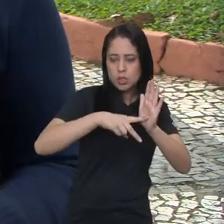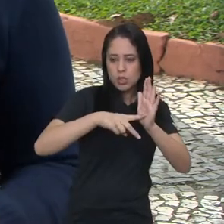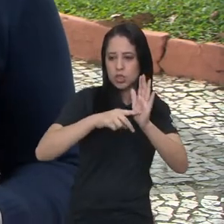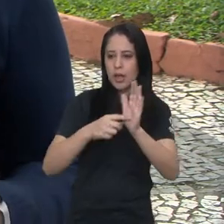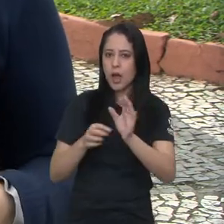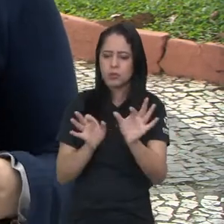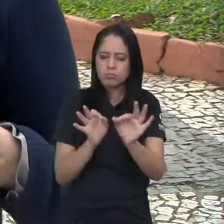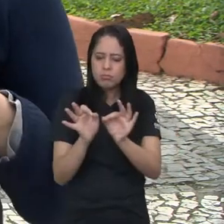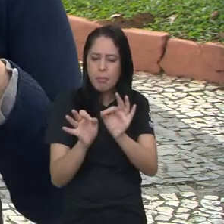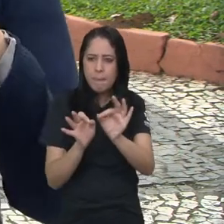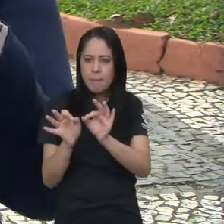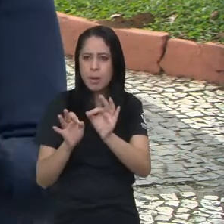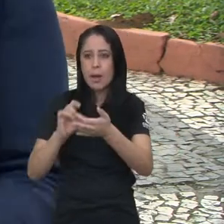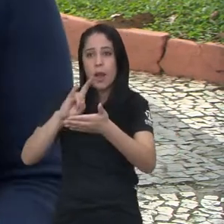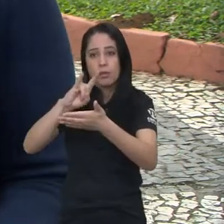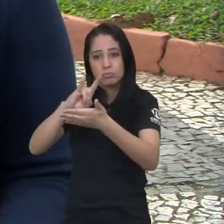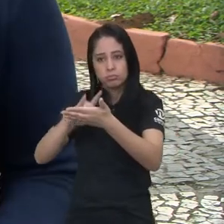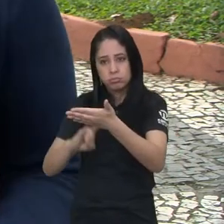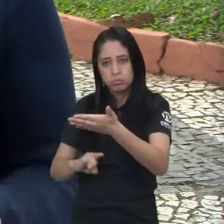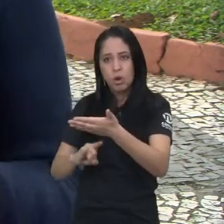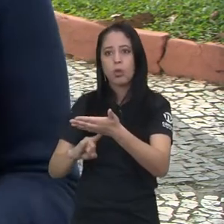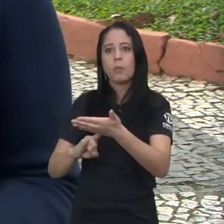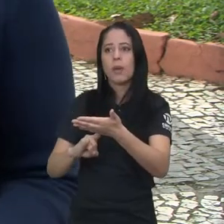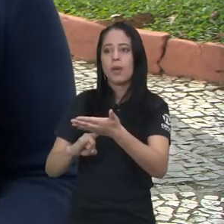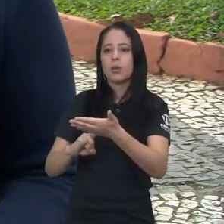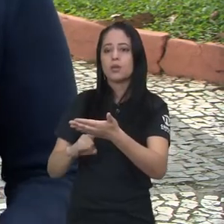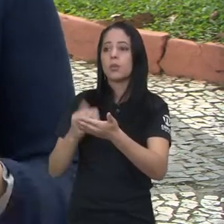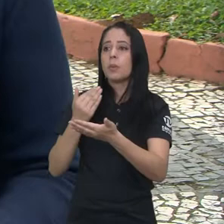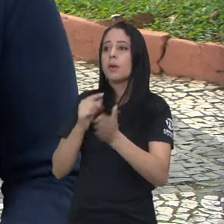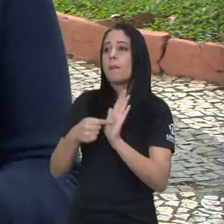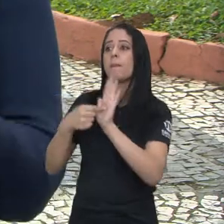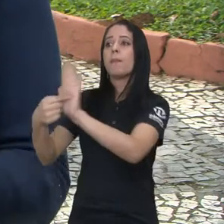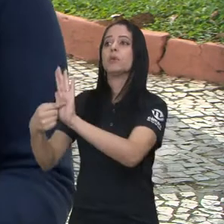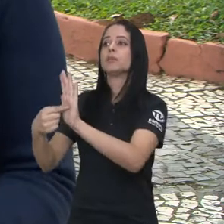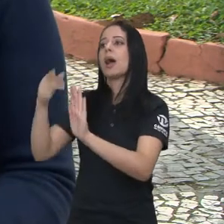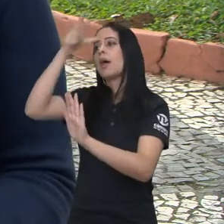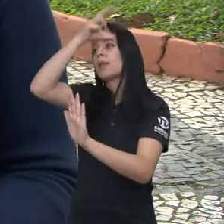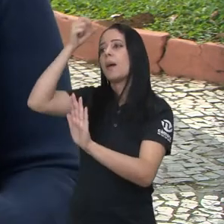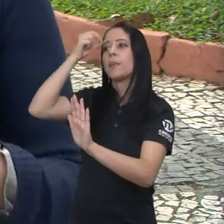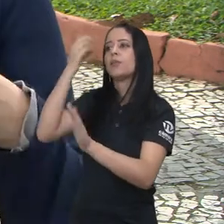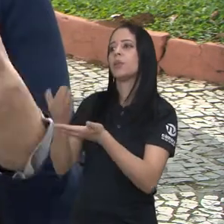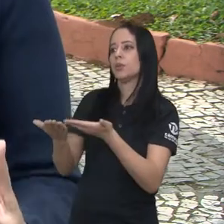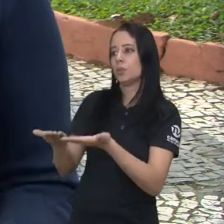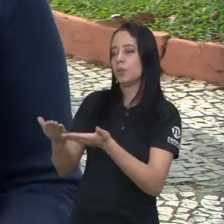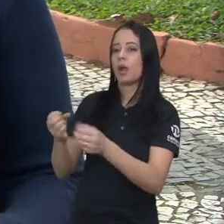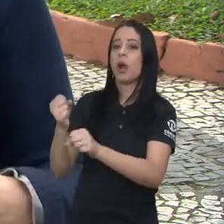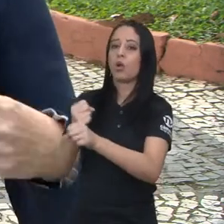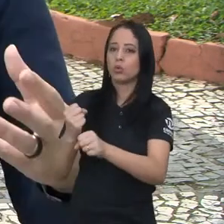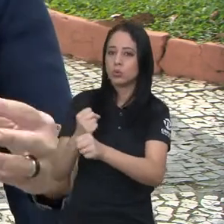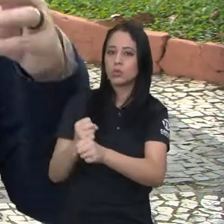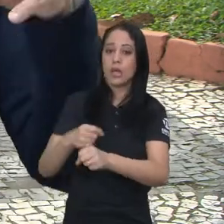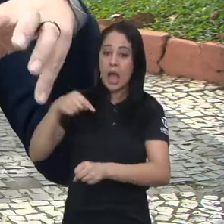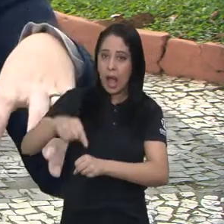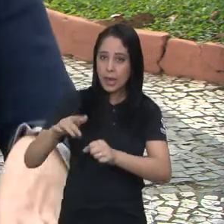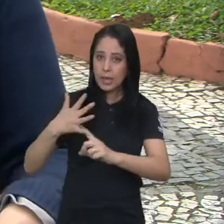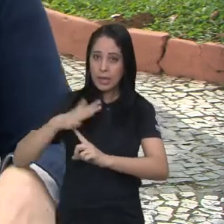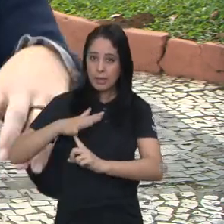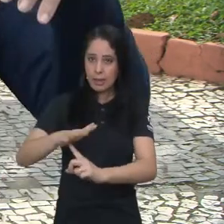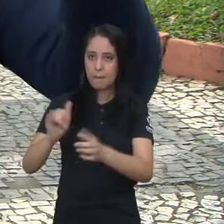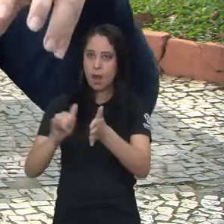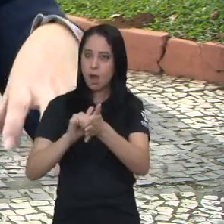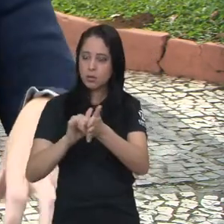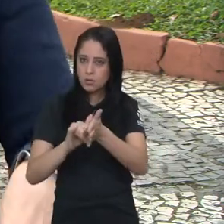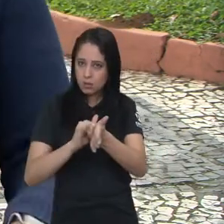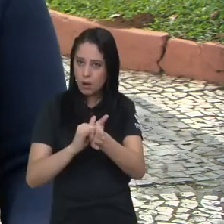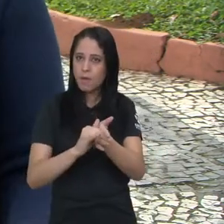motoristas e cobradores apresentou essa demanda que é um banheiro para que eles possam utilizar o banheiro